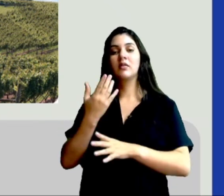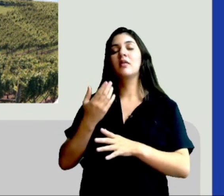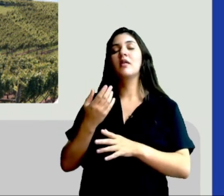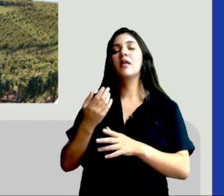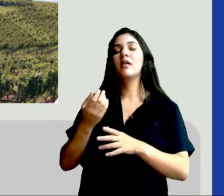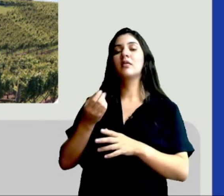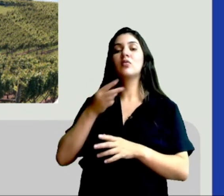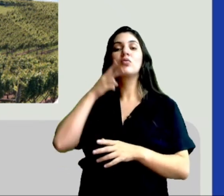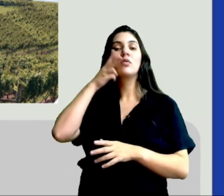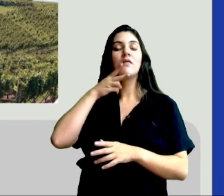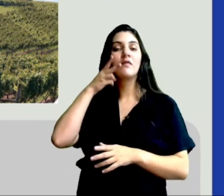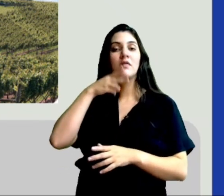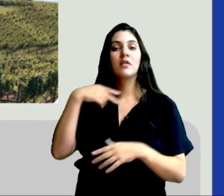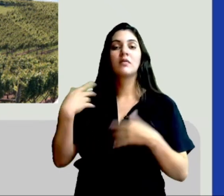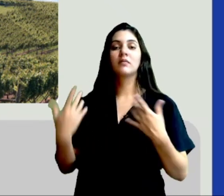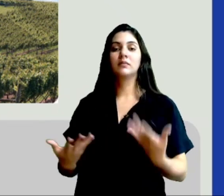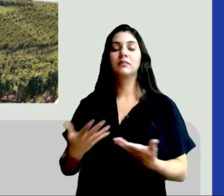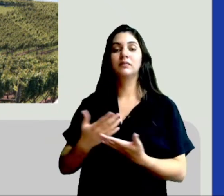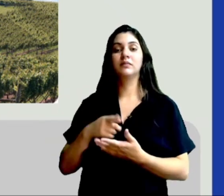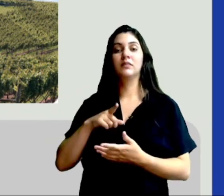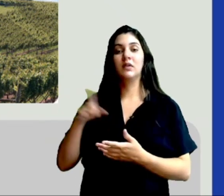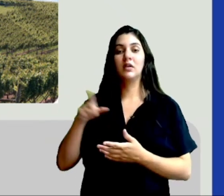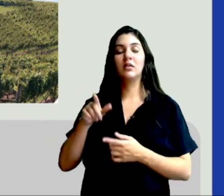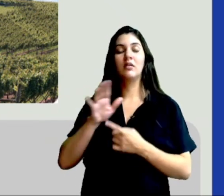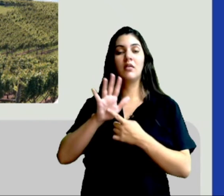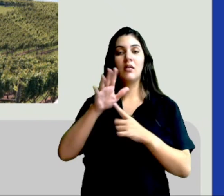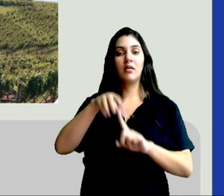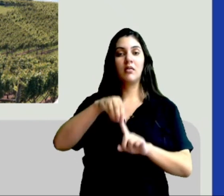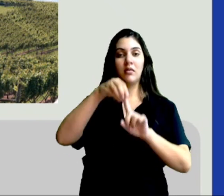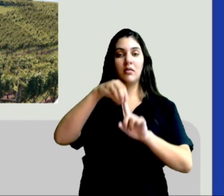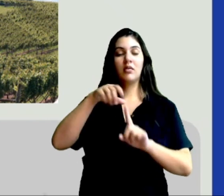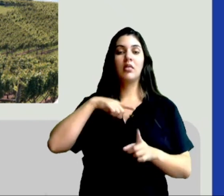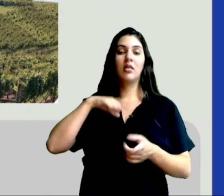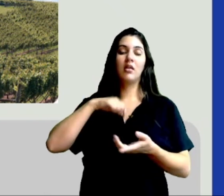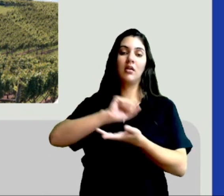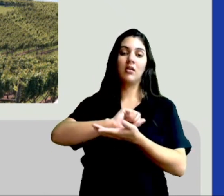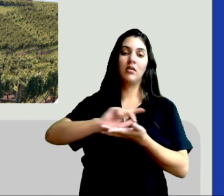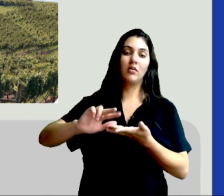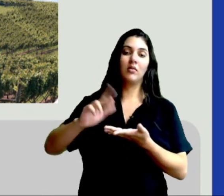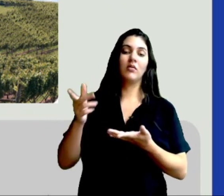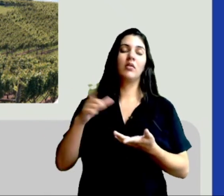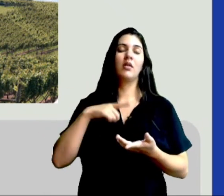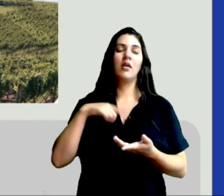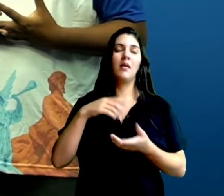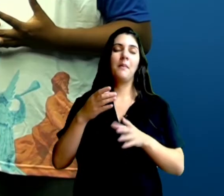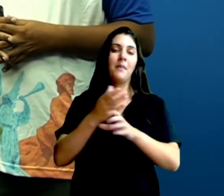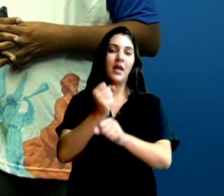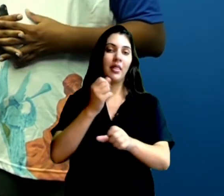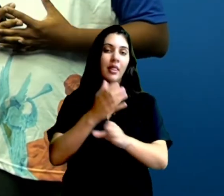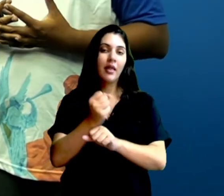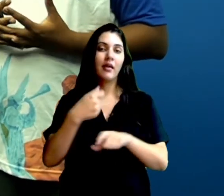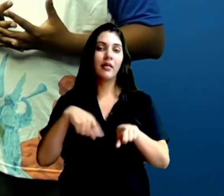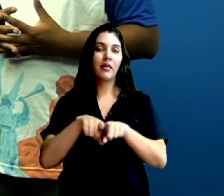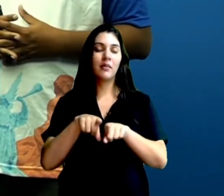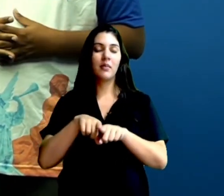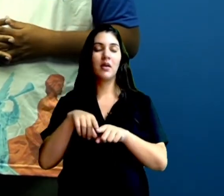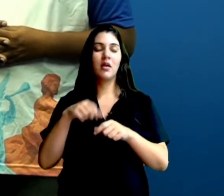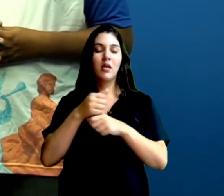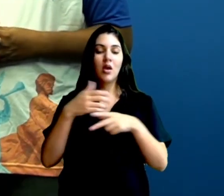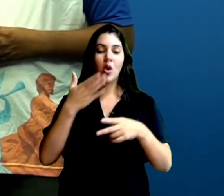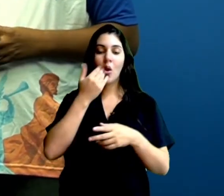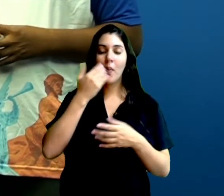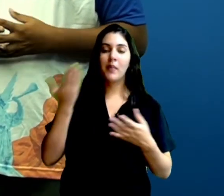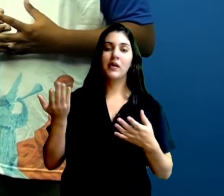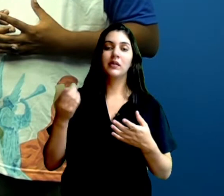produção de vinho. Então, esses são os destaques. Tem outras, né, planta de batata, cereal, entre outras coisas, mas o destaque